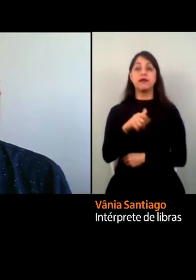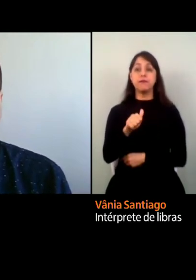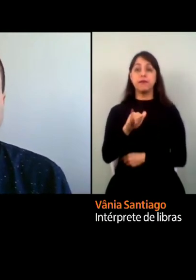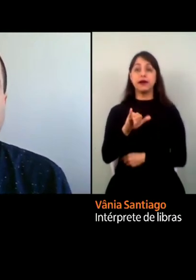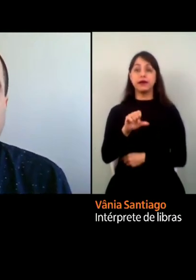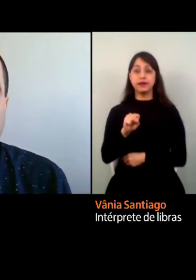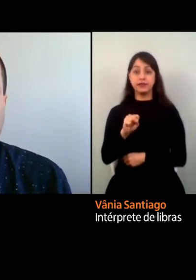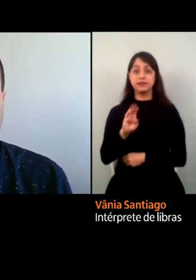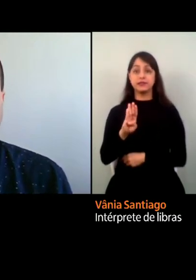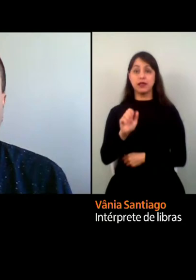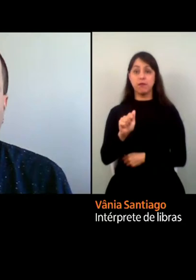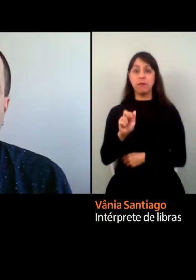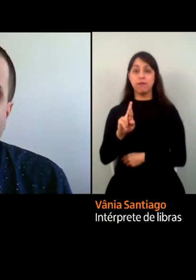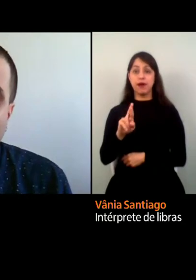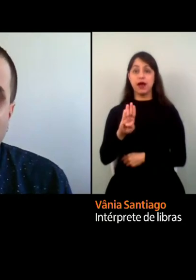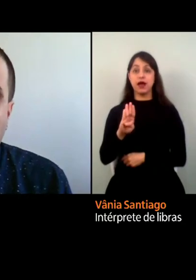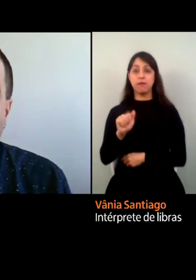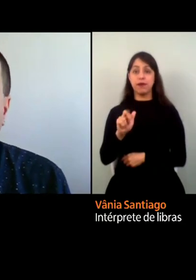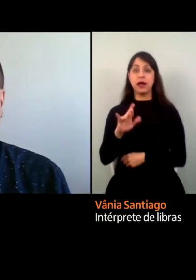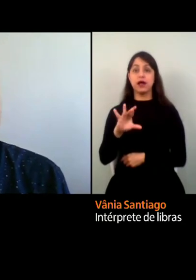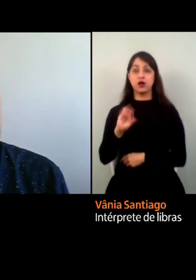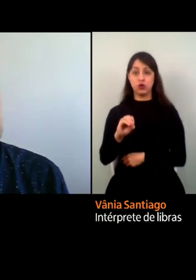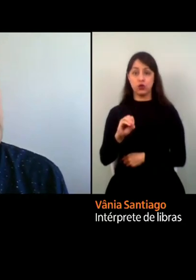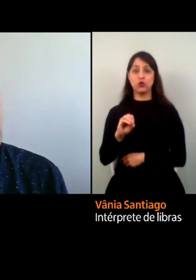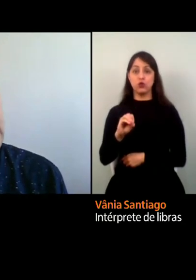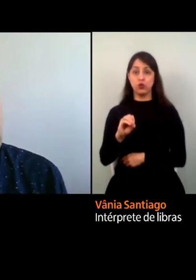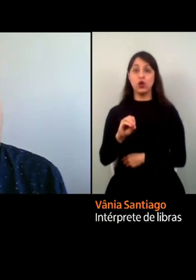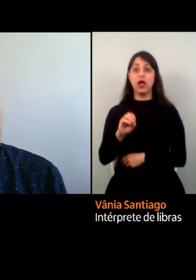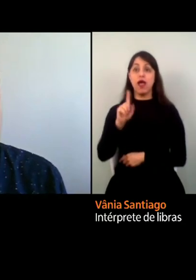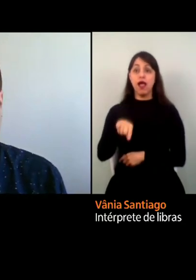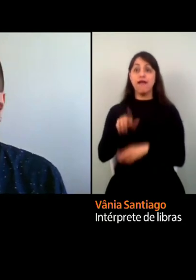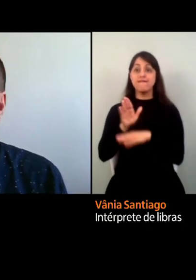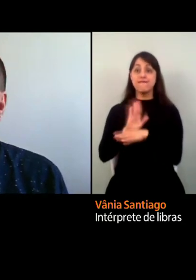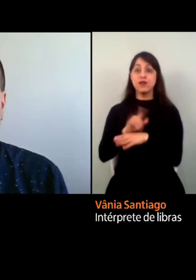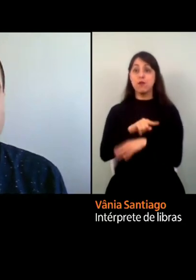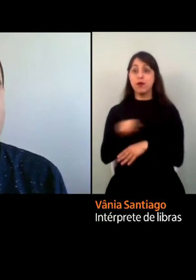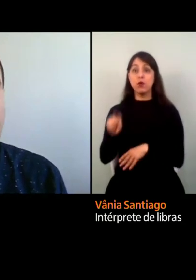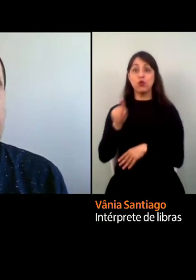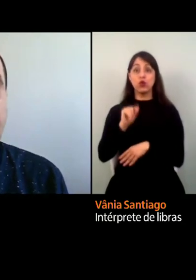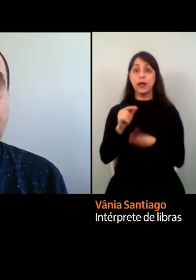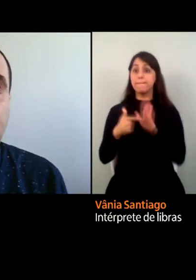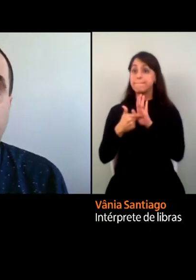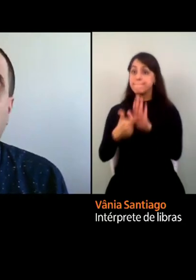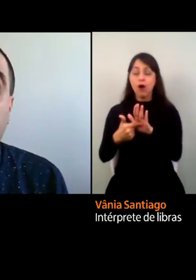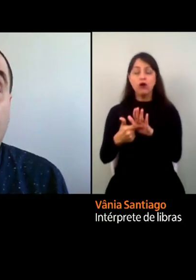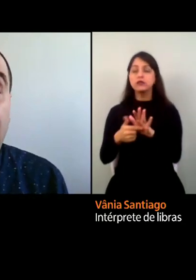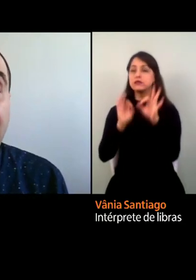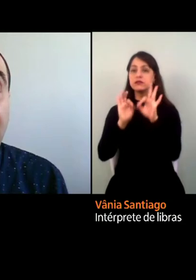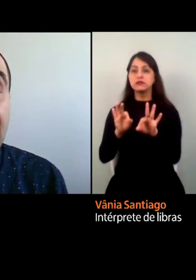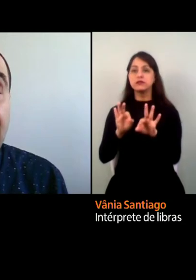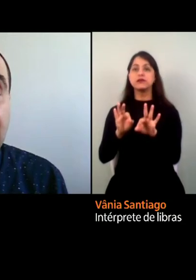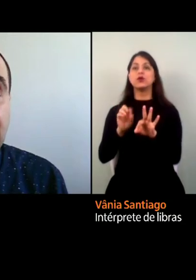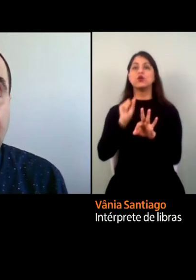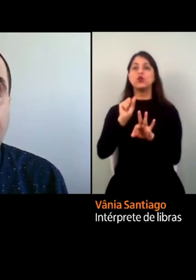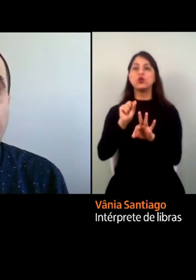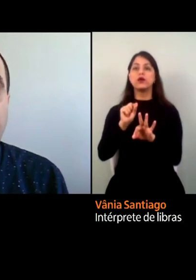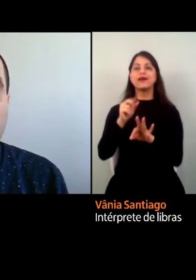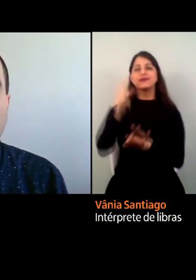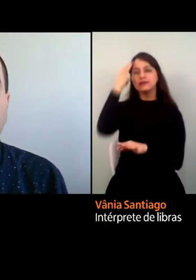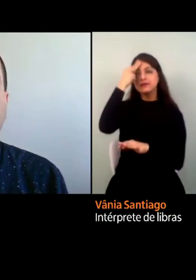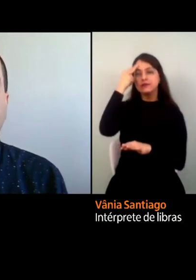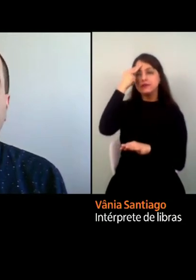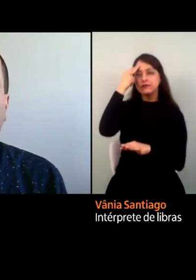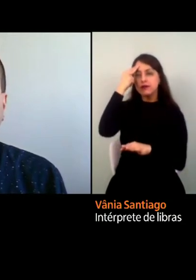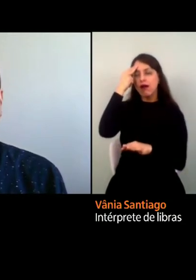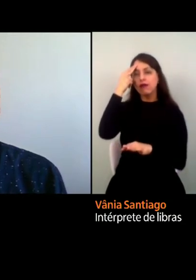Jacobs e a Gianikian e Rich-Luke é pontual e tópica, e não pretende ignorar a riqueza